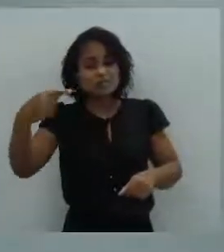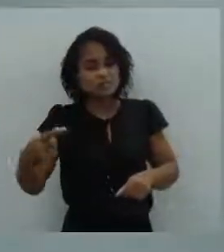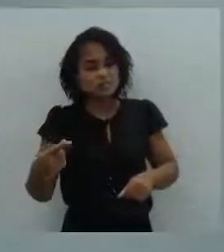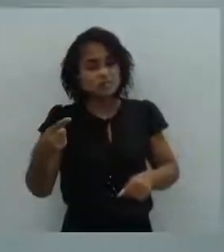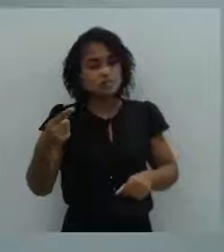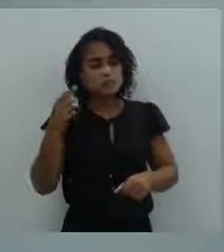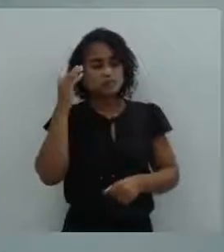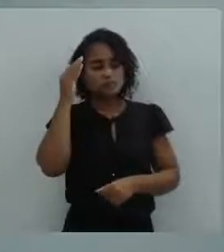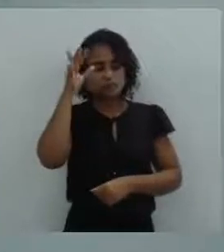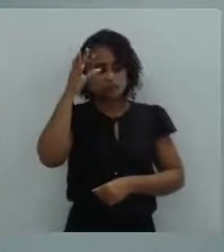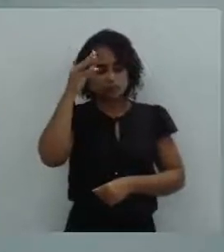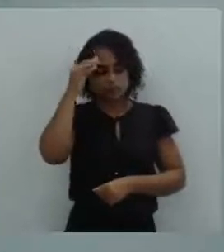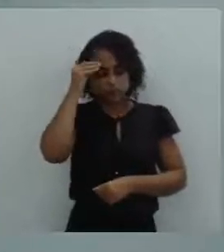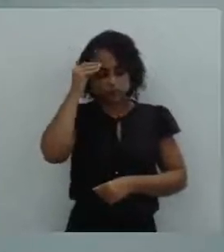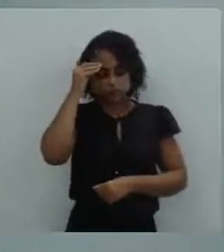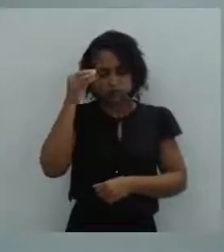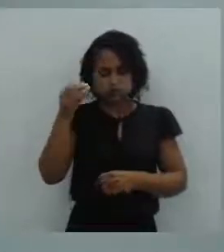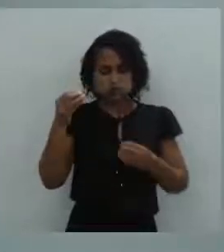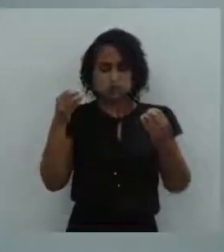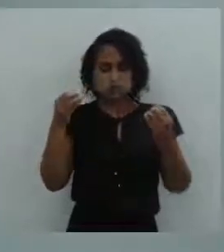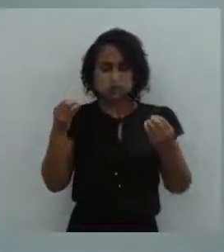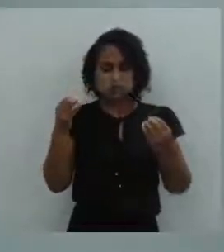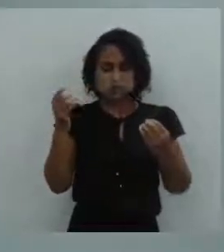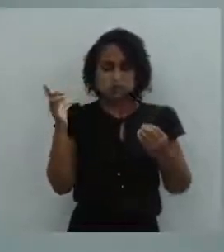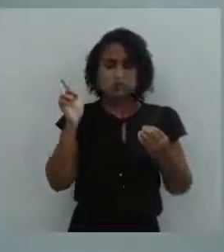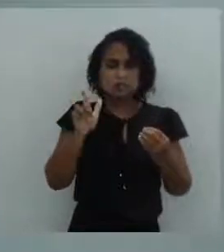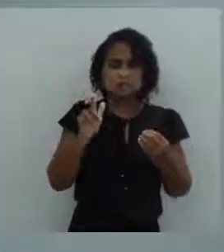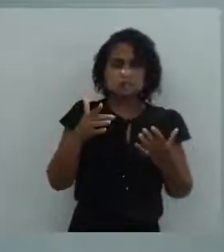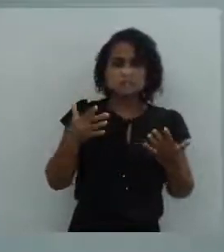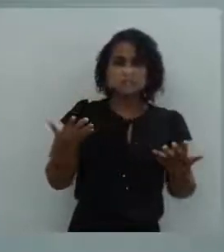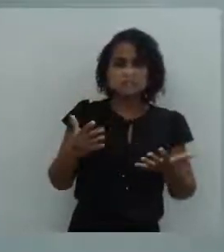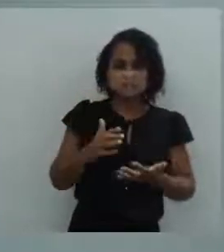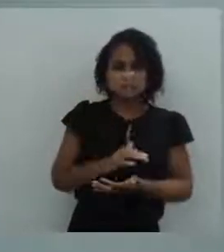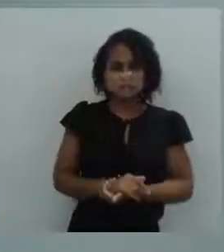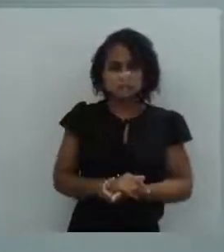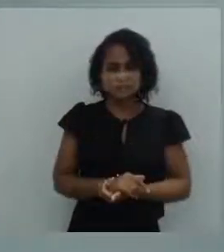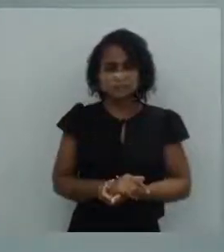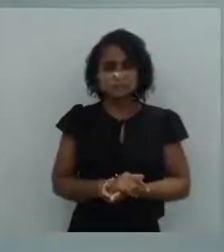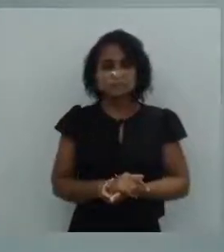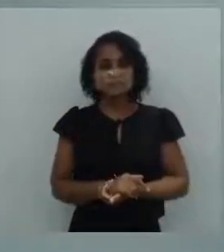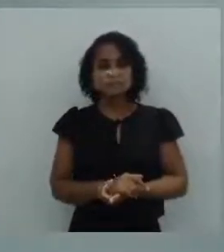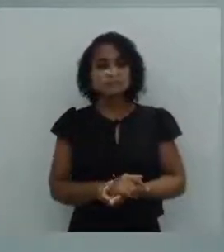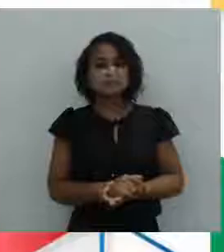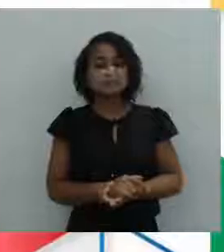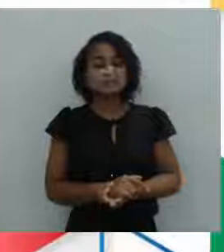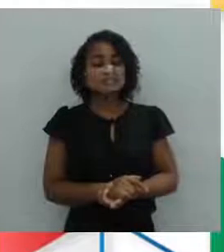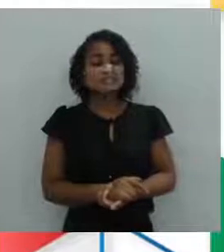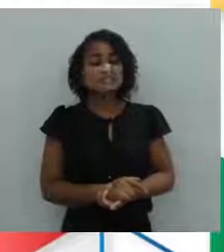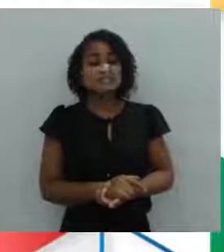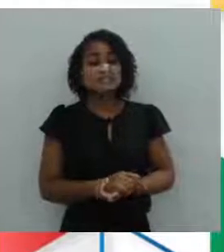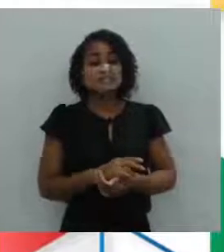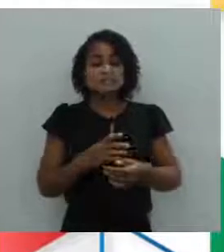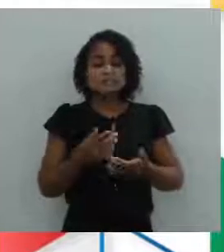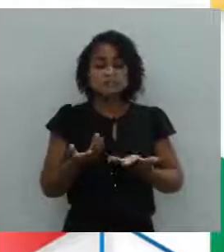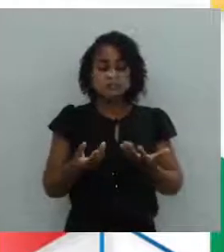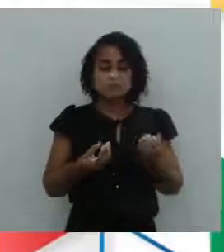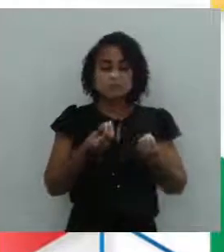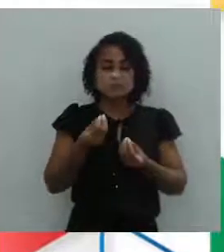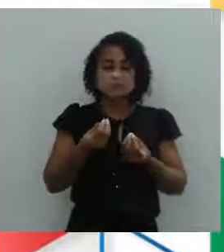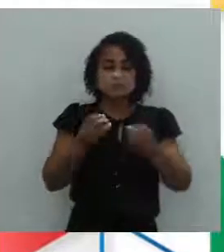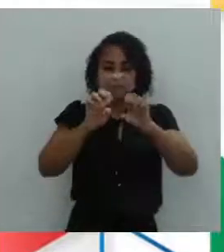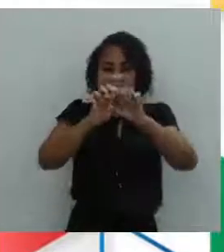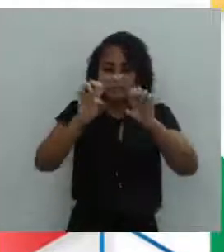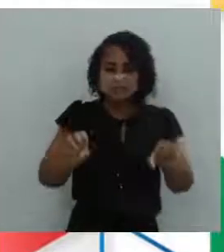ter tudo isso em mente, como é que a gente age então? Vamos ver? O abaixo-assinado. Vamos